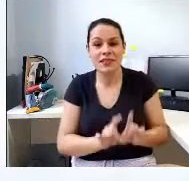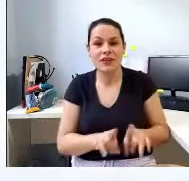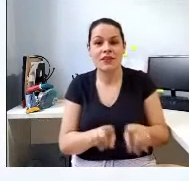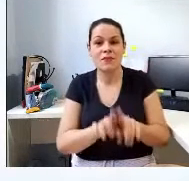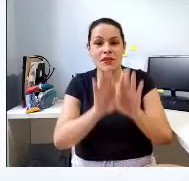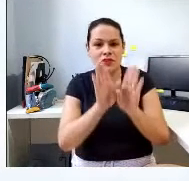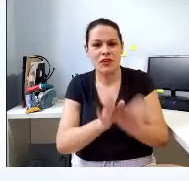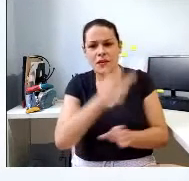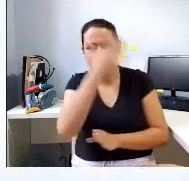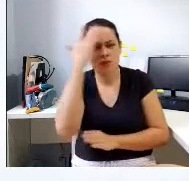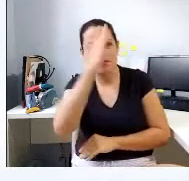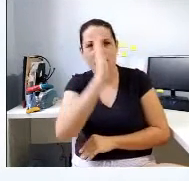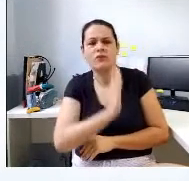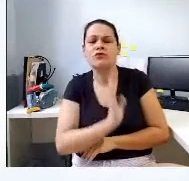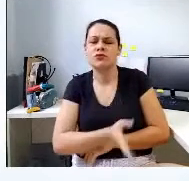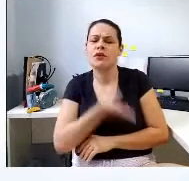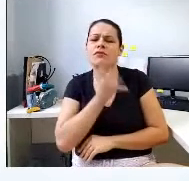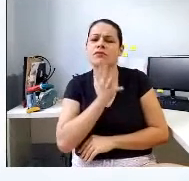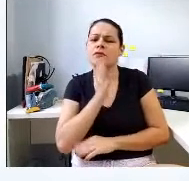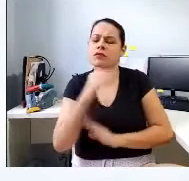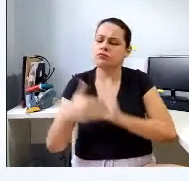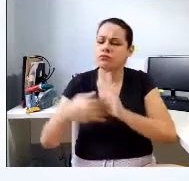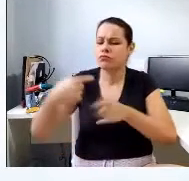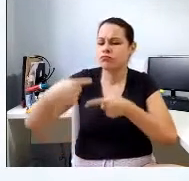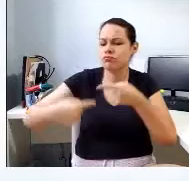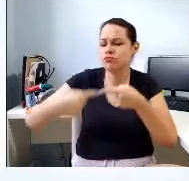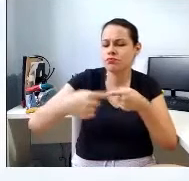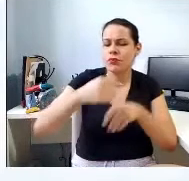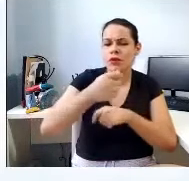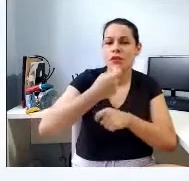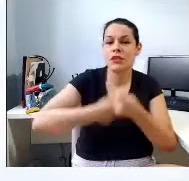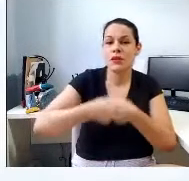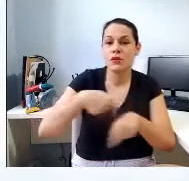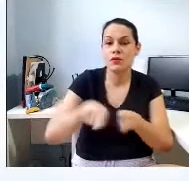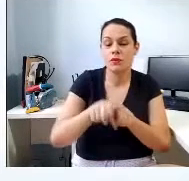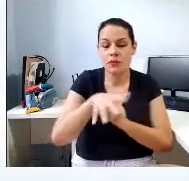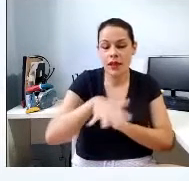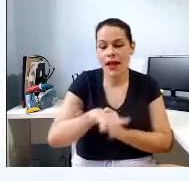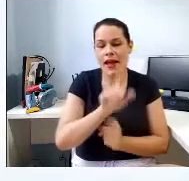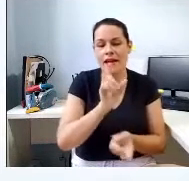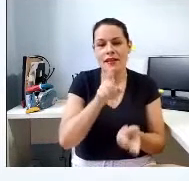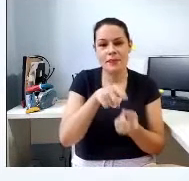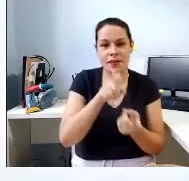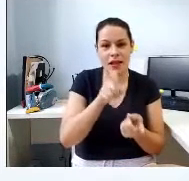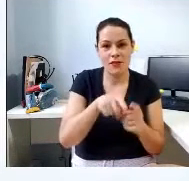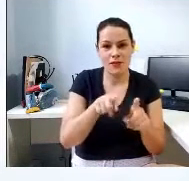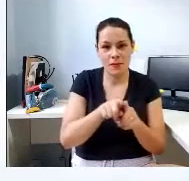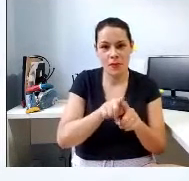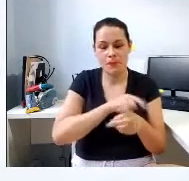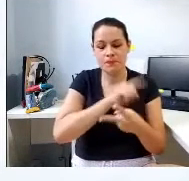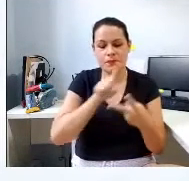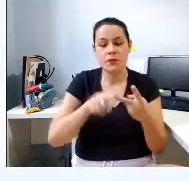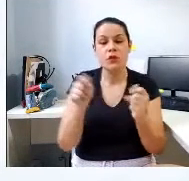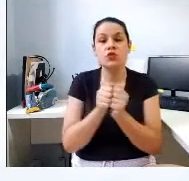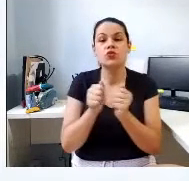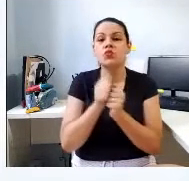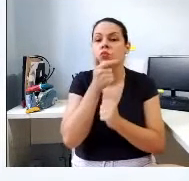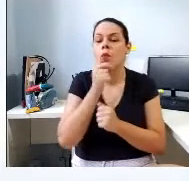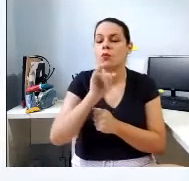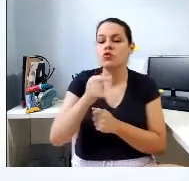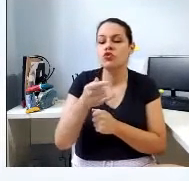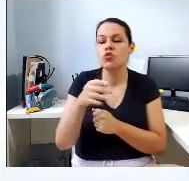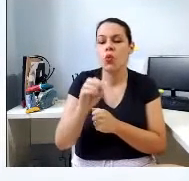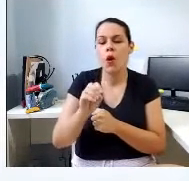Brasil já conhece pelas negociações aqui no setor metalúrgico. Estamos também com o João Guilherme